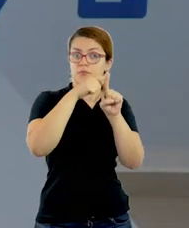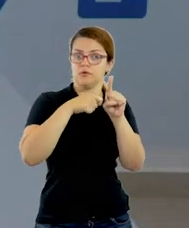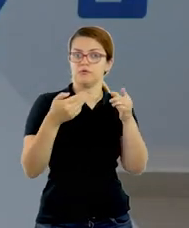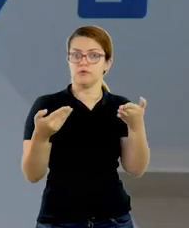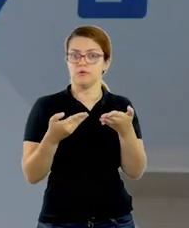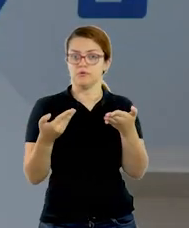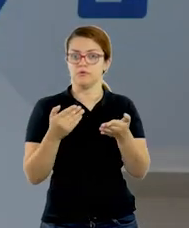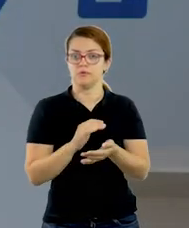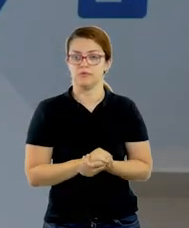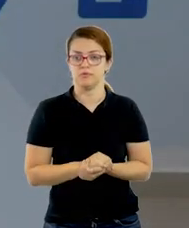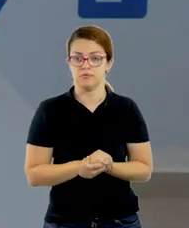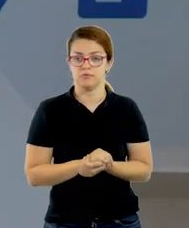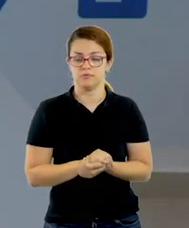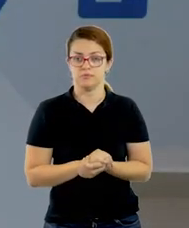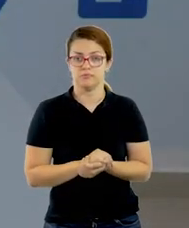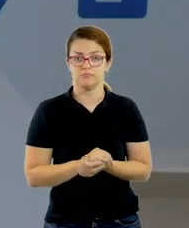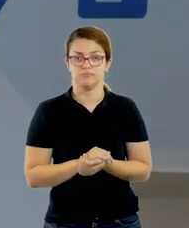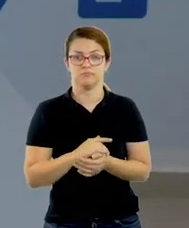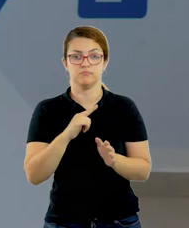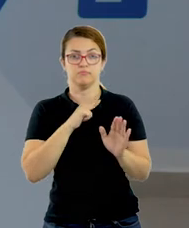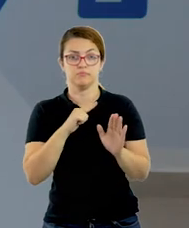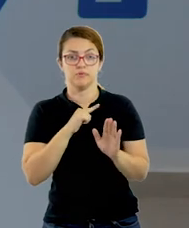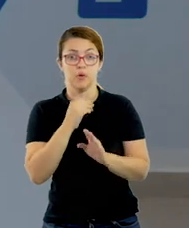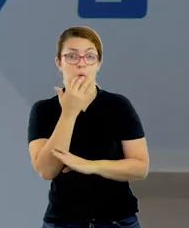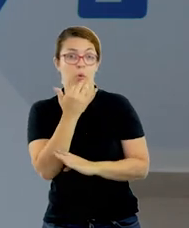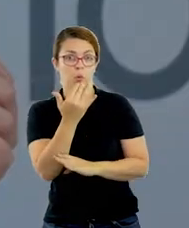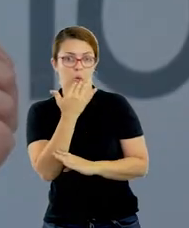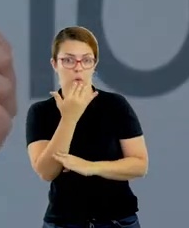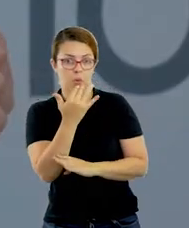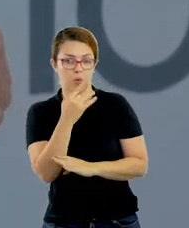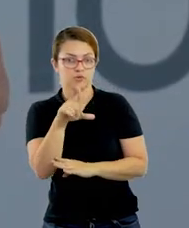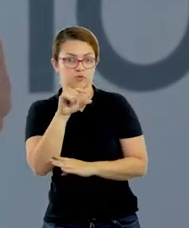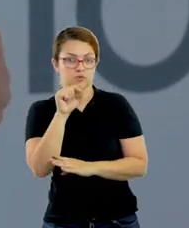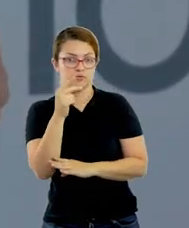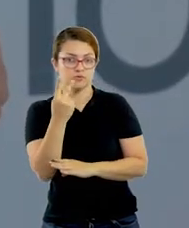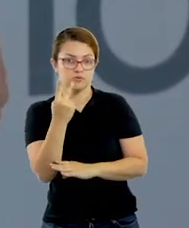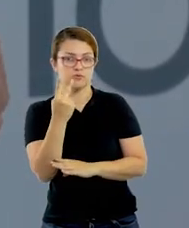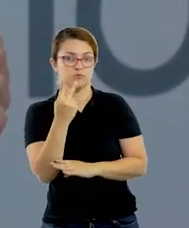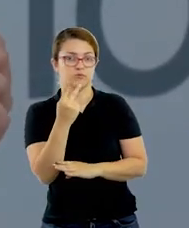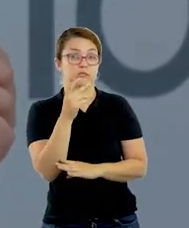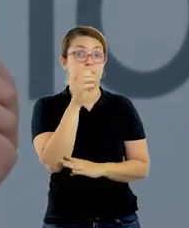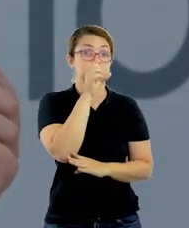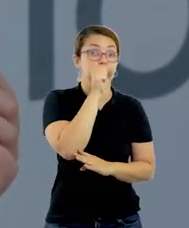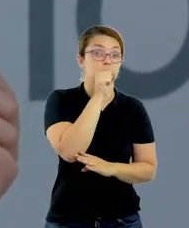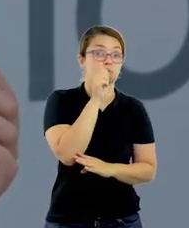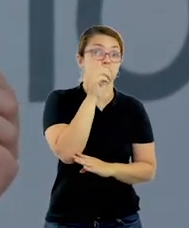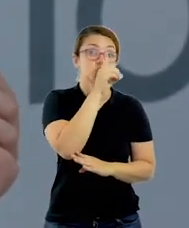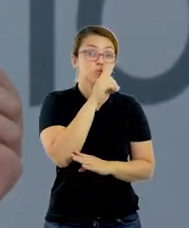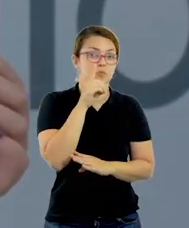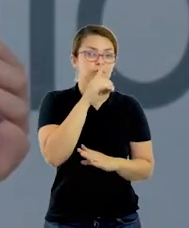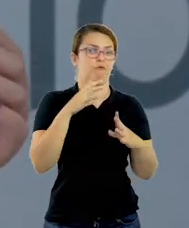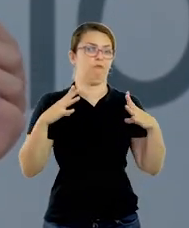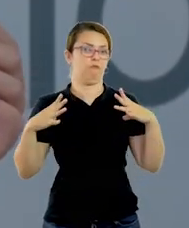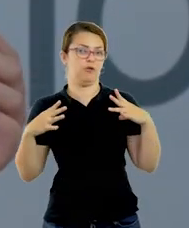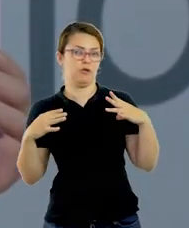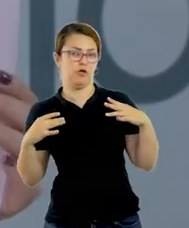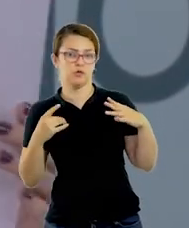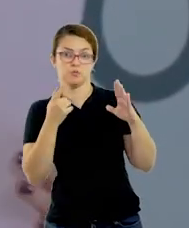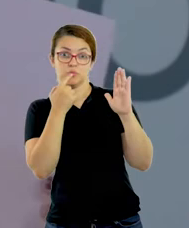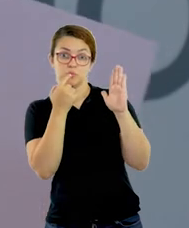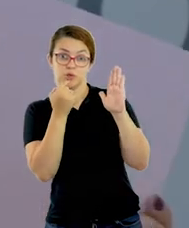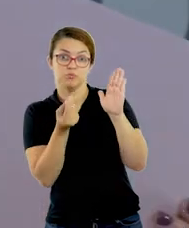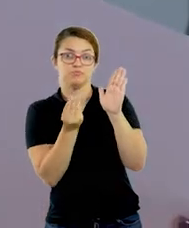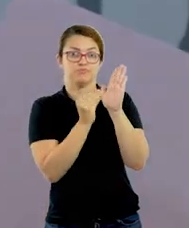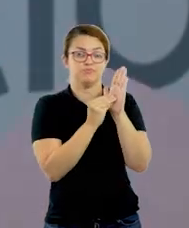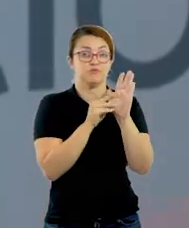atual de preferência com duas cores separando finais de e feriados dos